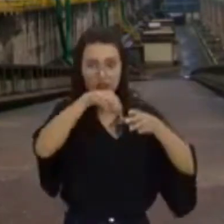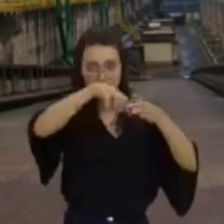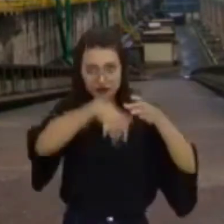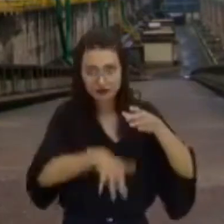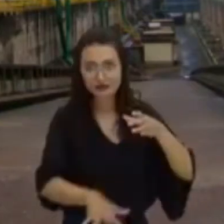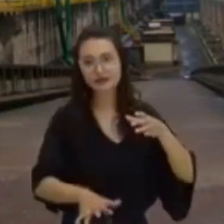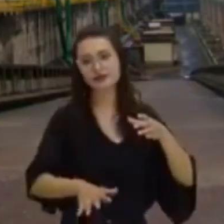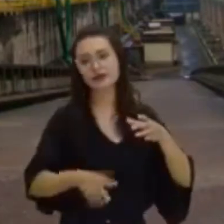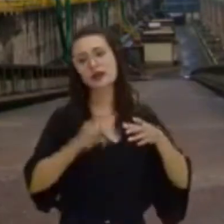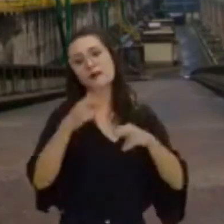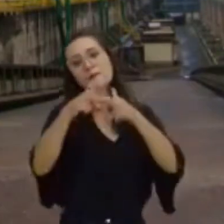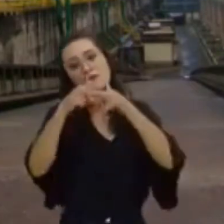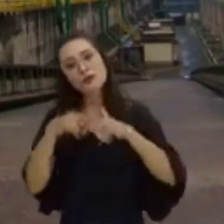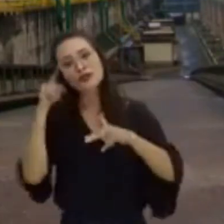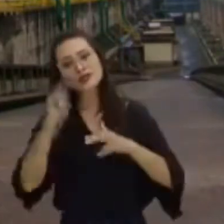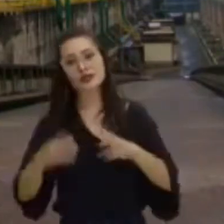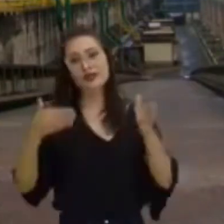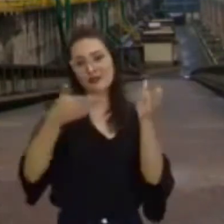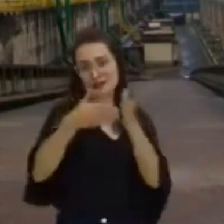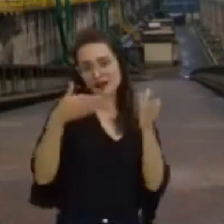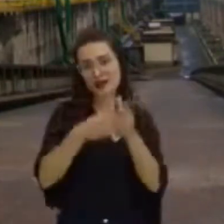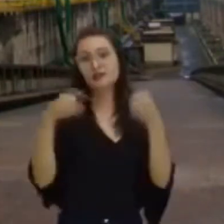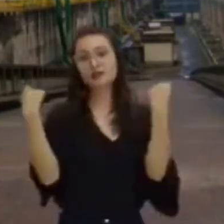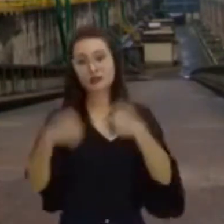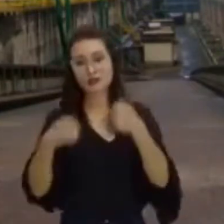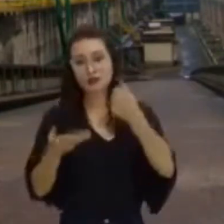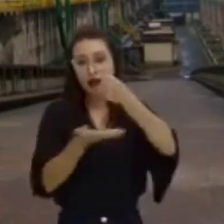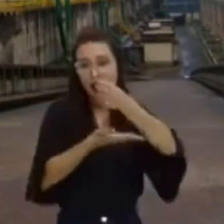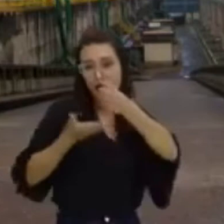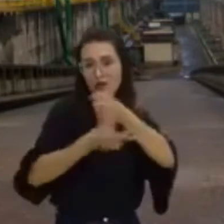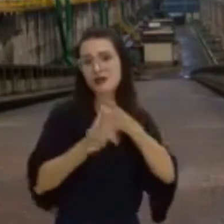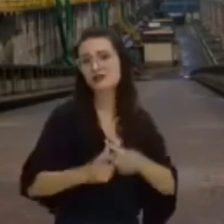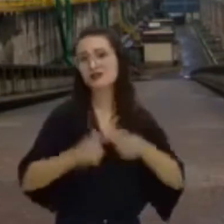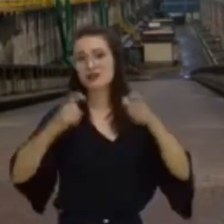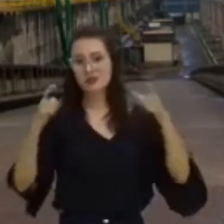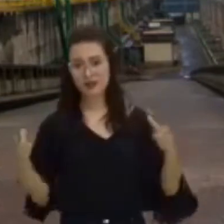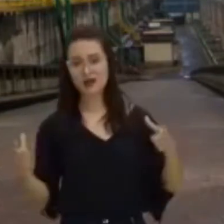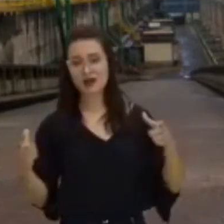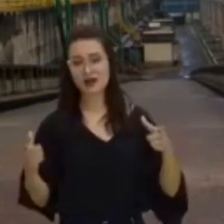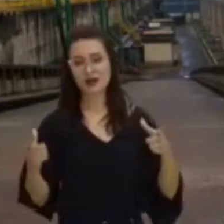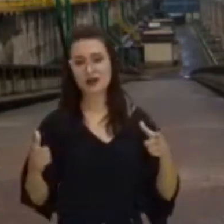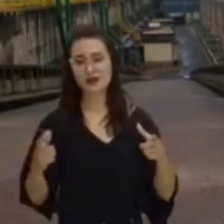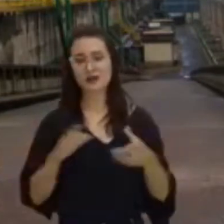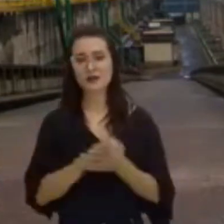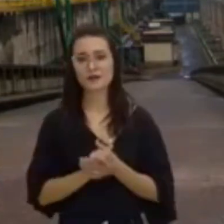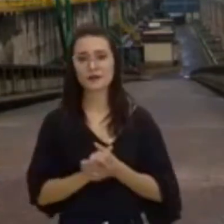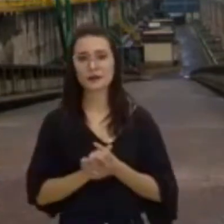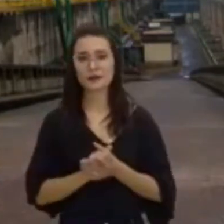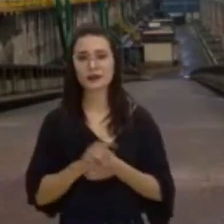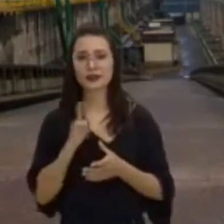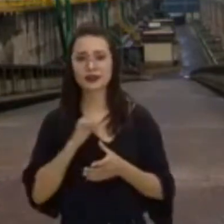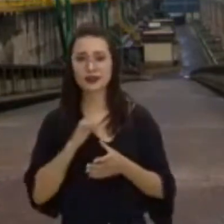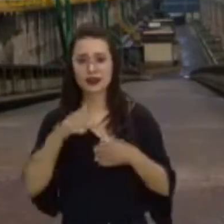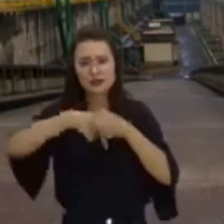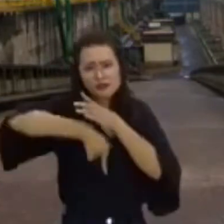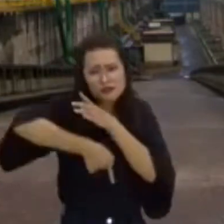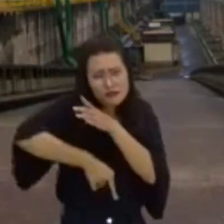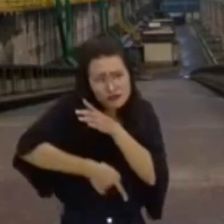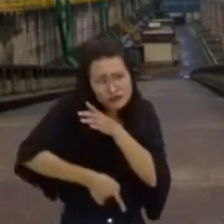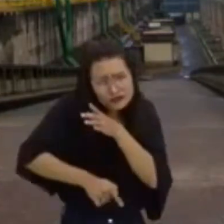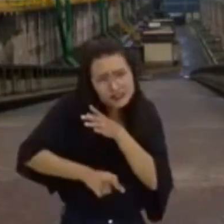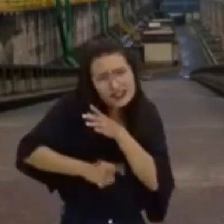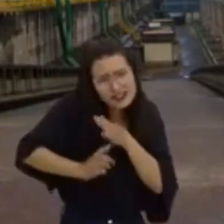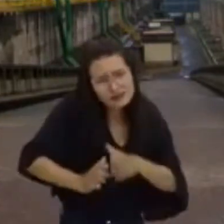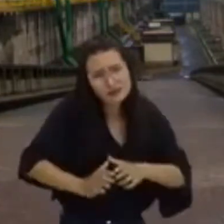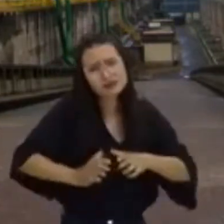que as barragens elas devem ser maiores na base, na parte de baixo, na maior profundidade, que é onde